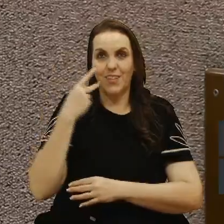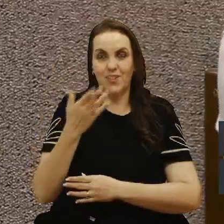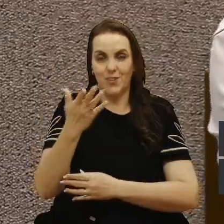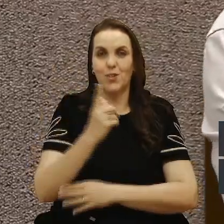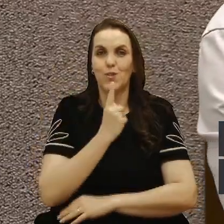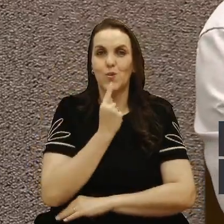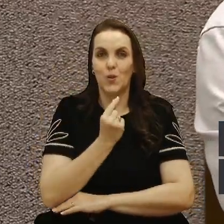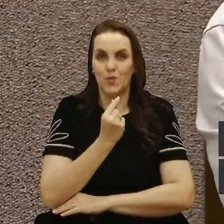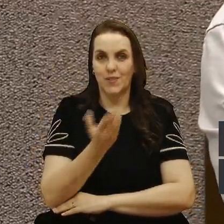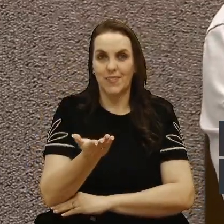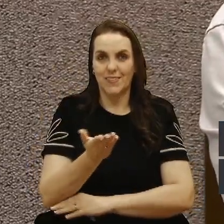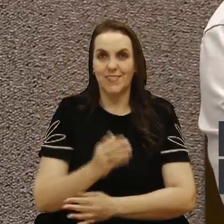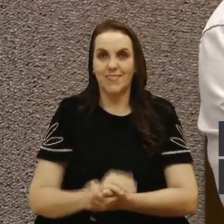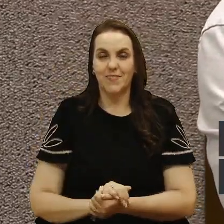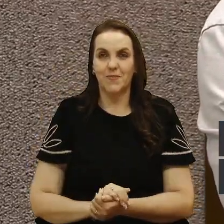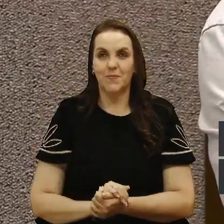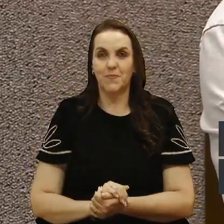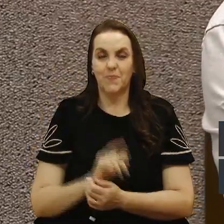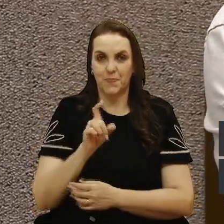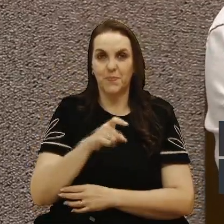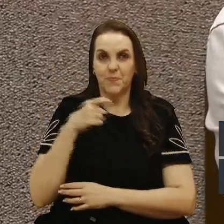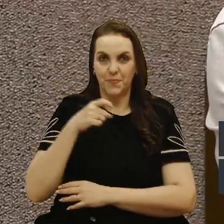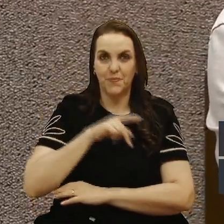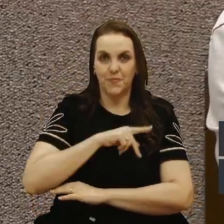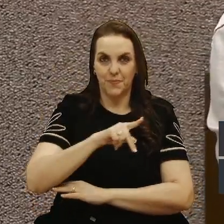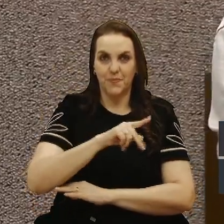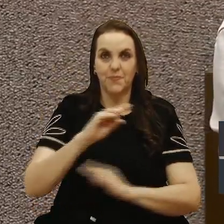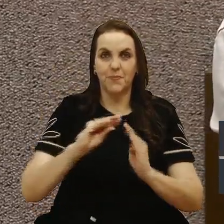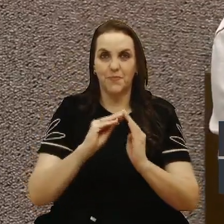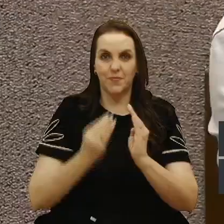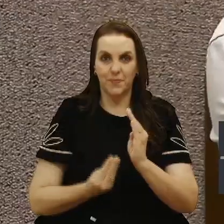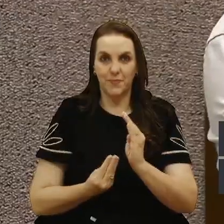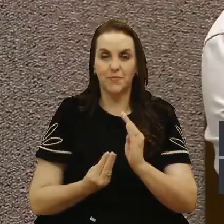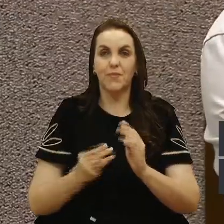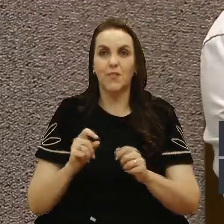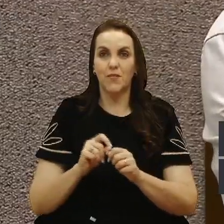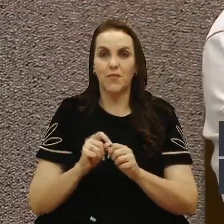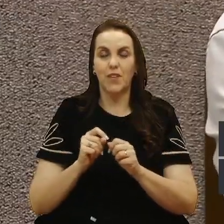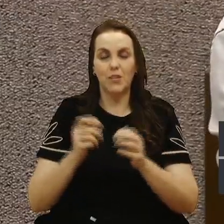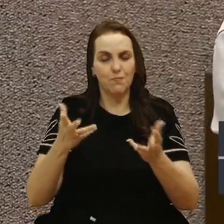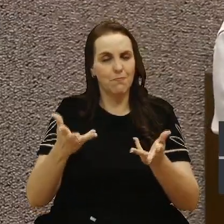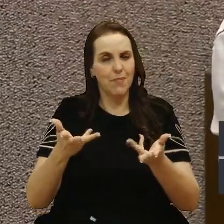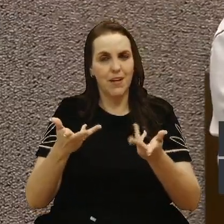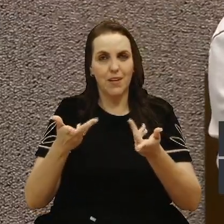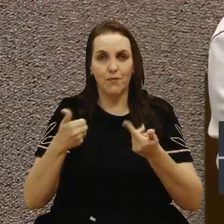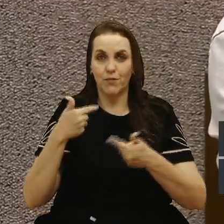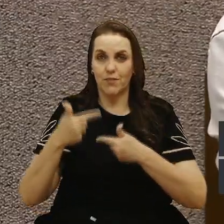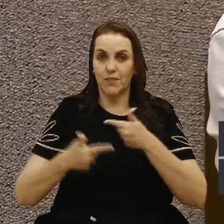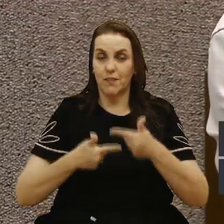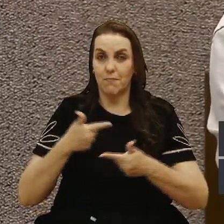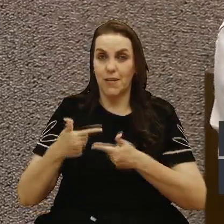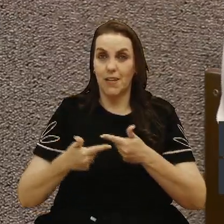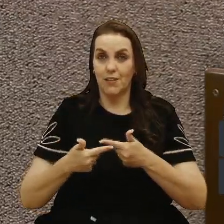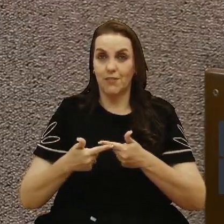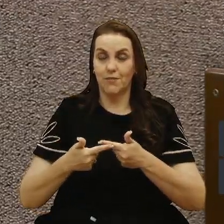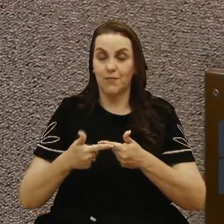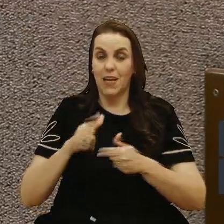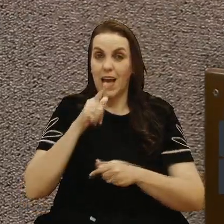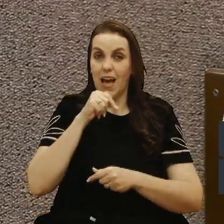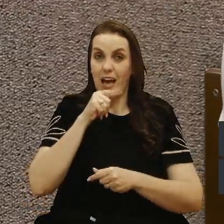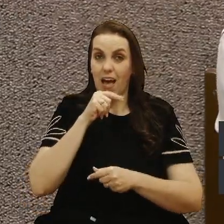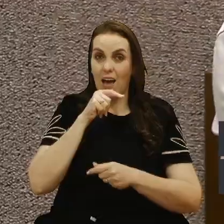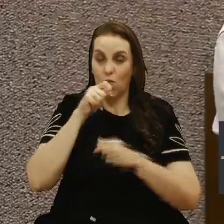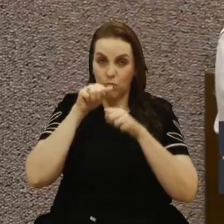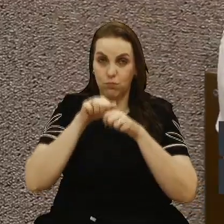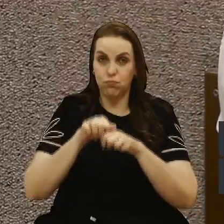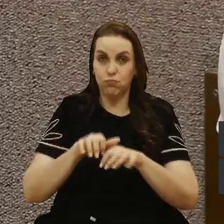João ex-presidente do SAMAI, fez um excelente trabalho de vazão de água para